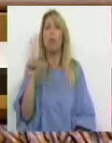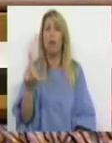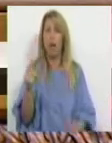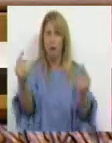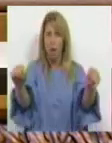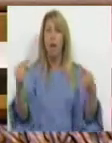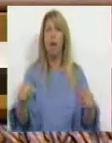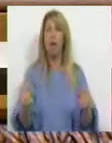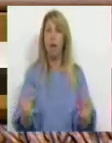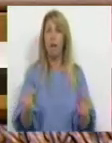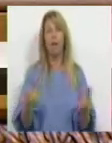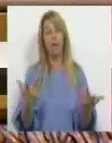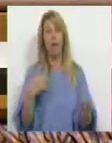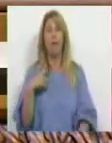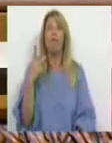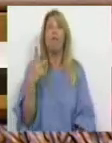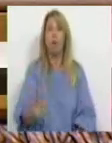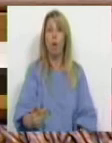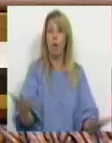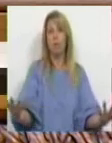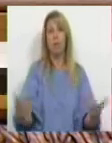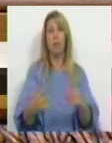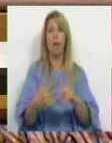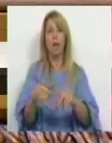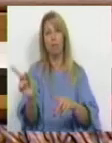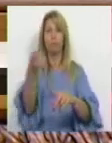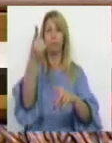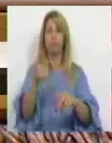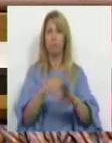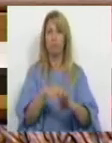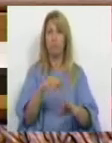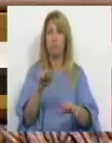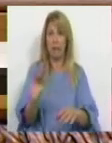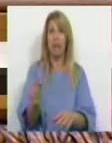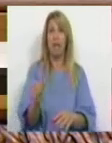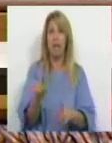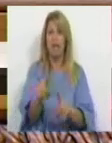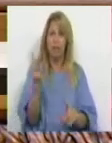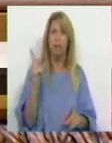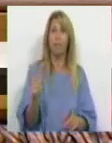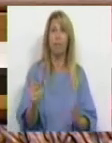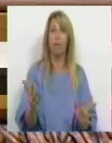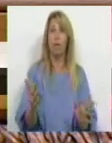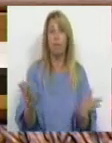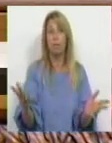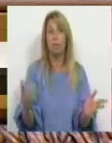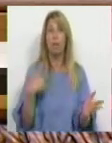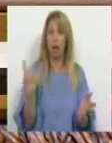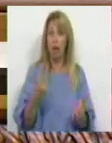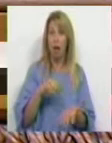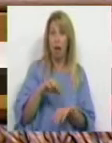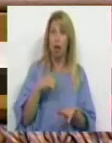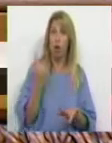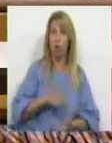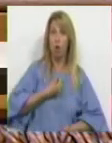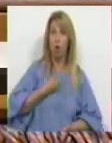violência e a exposição de menores a essa violência que está no centro das nossas